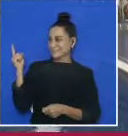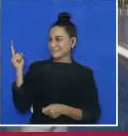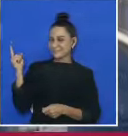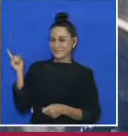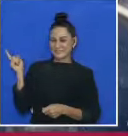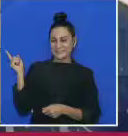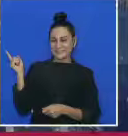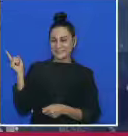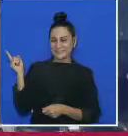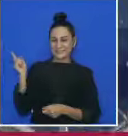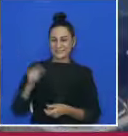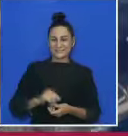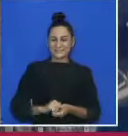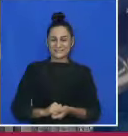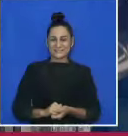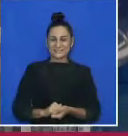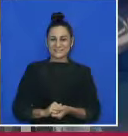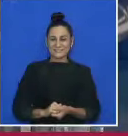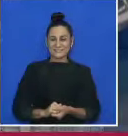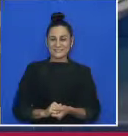valendo!